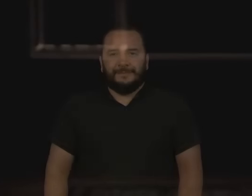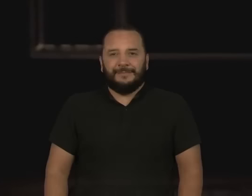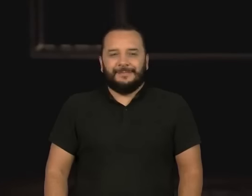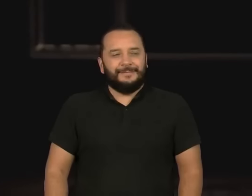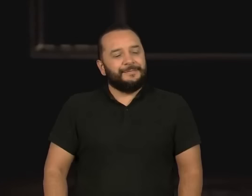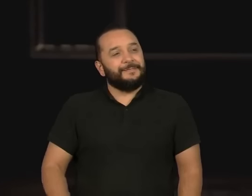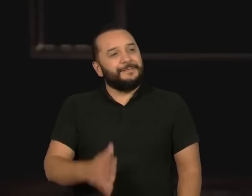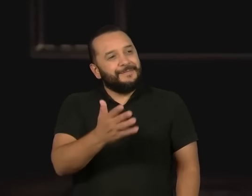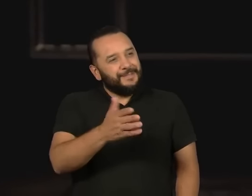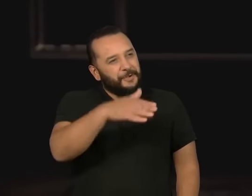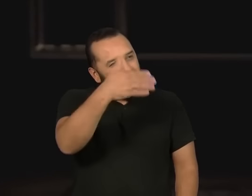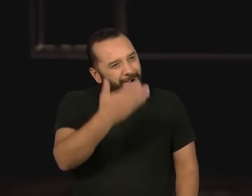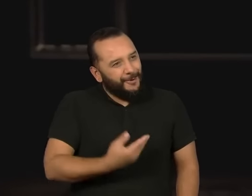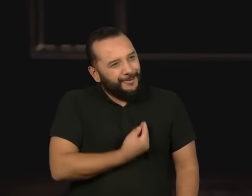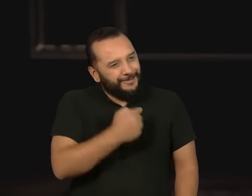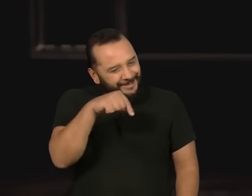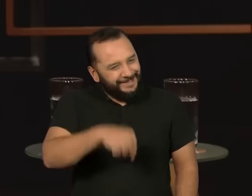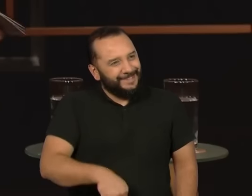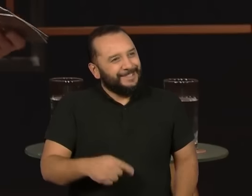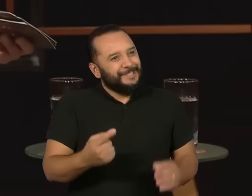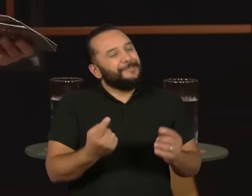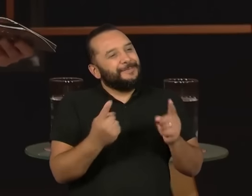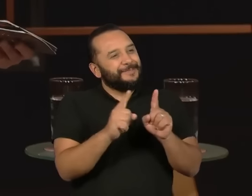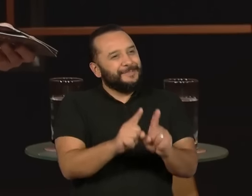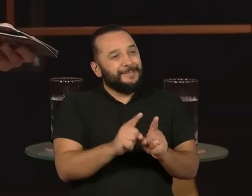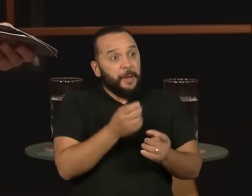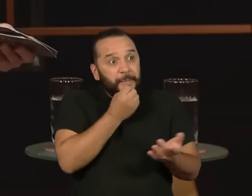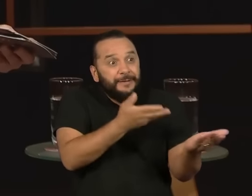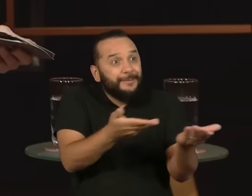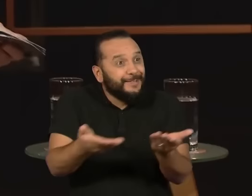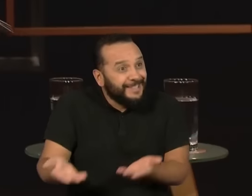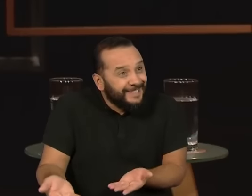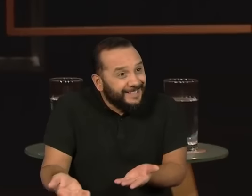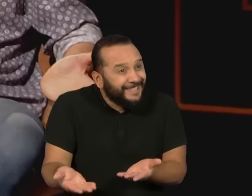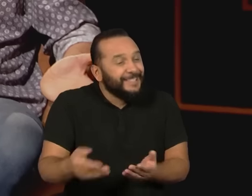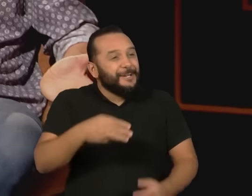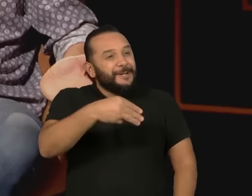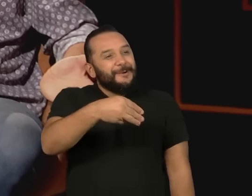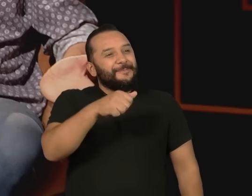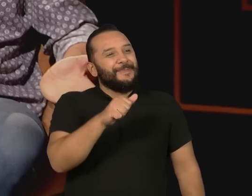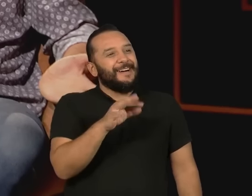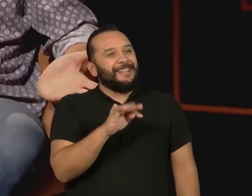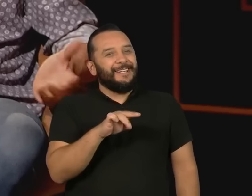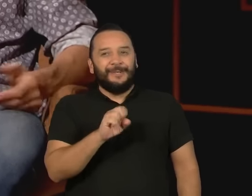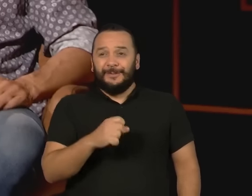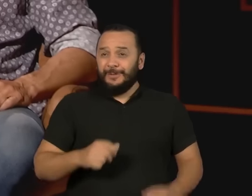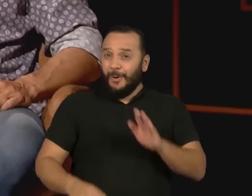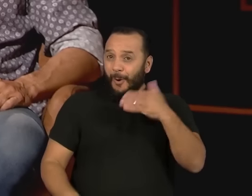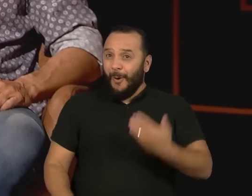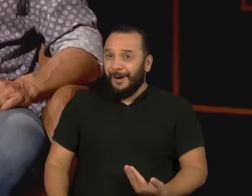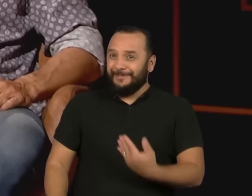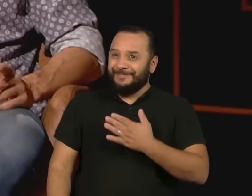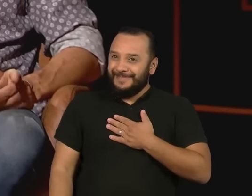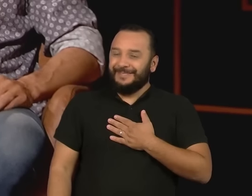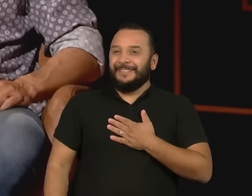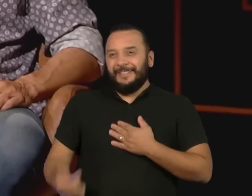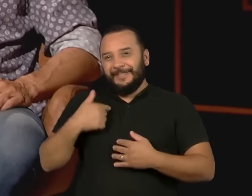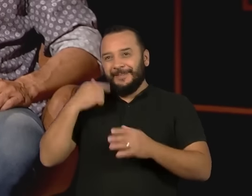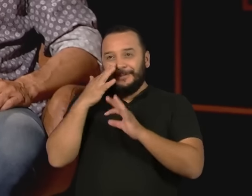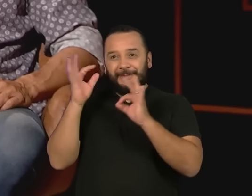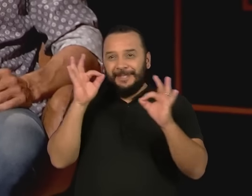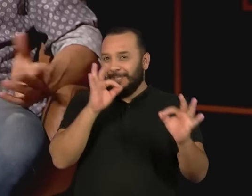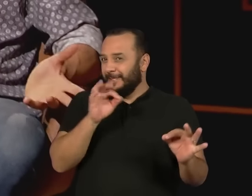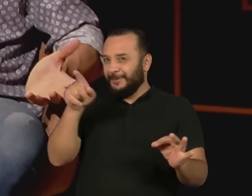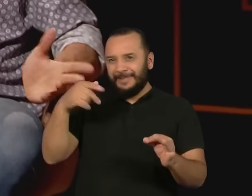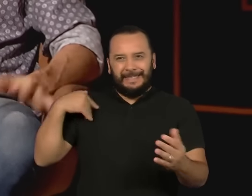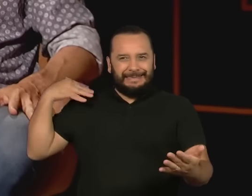Matheus, uma honra te receber aqui no programa. Seja muito bem-vindo, Matheus Solano. Honra minha, gente. Eu assisto vocês desde